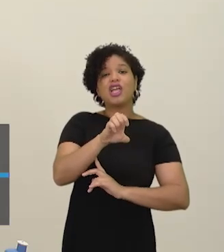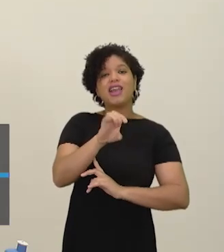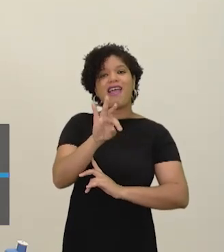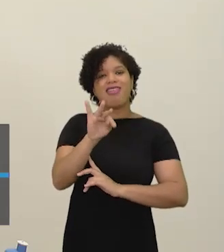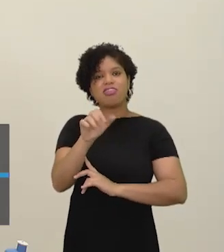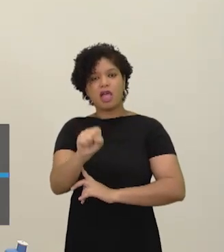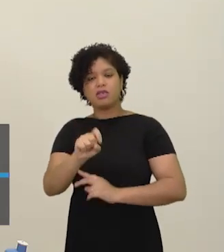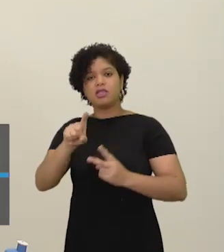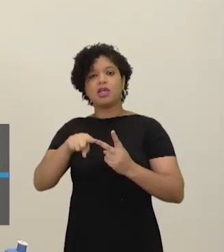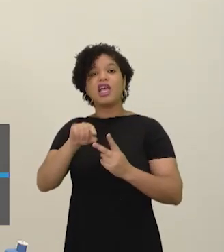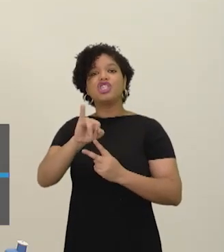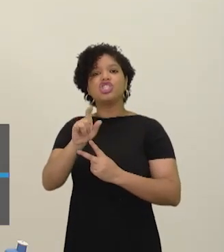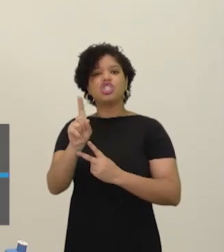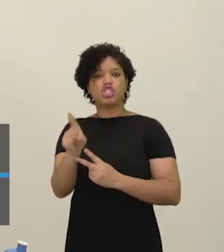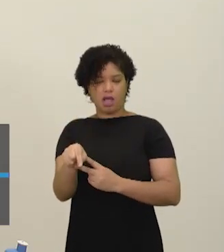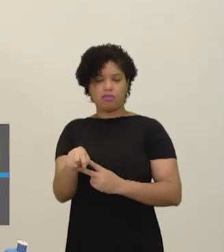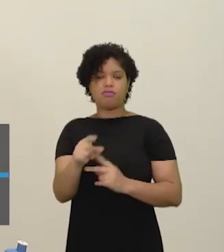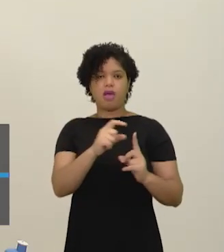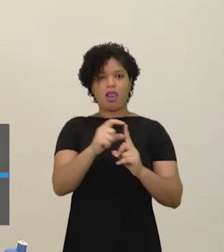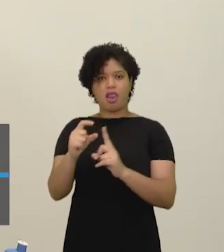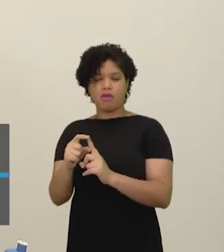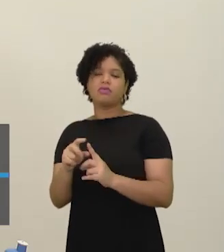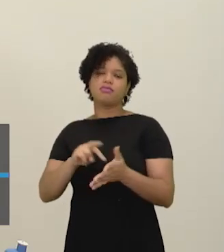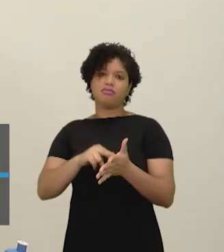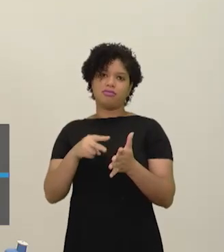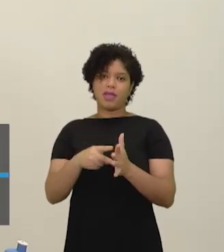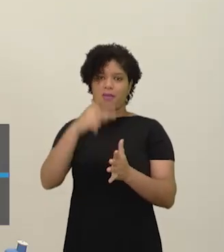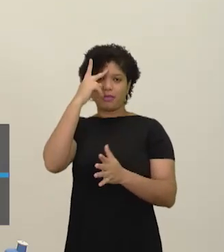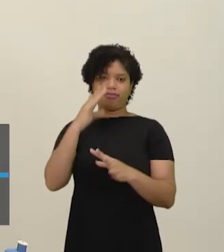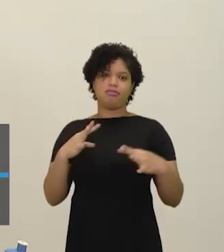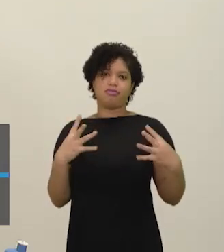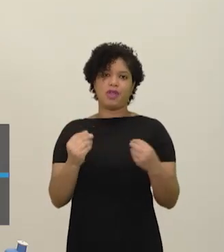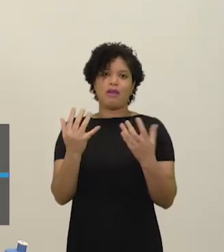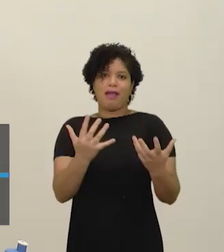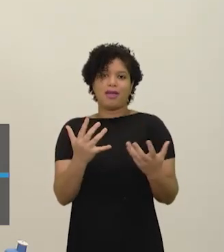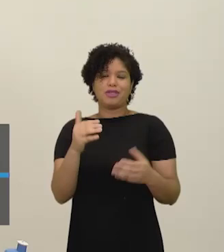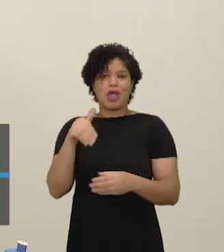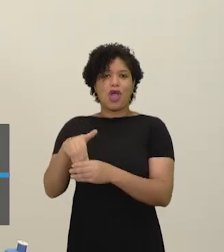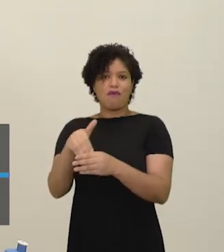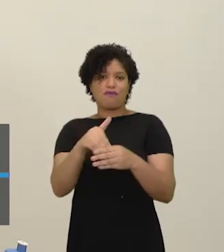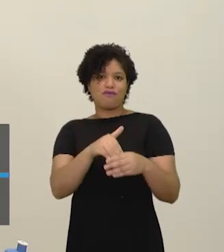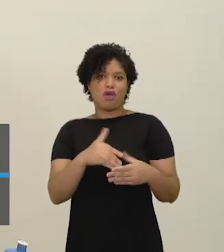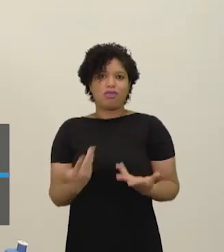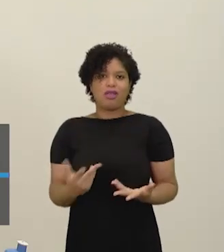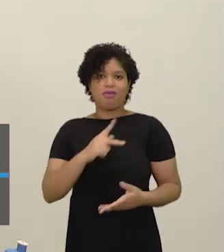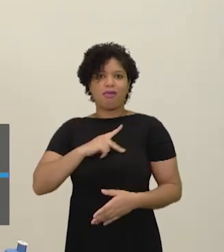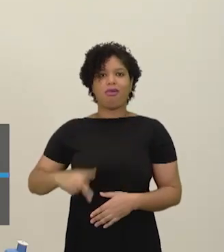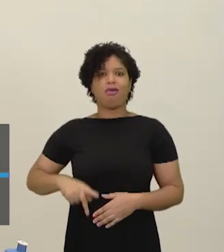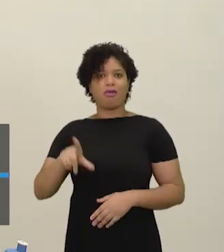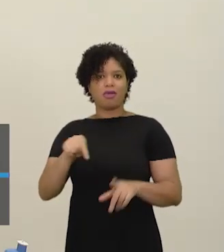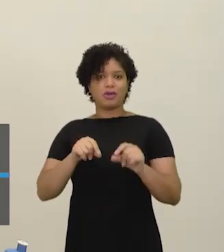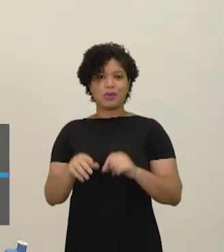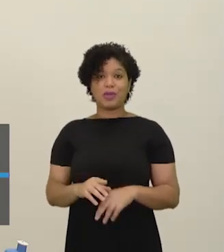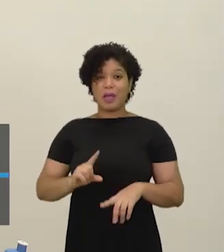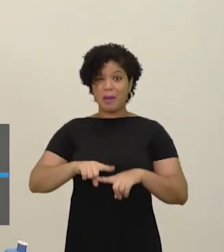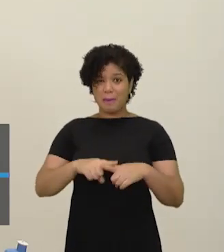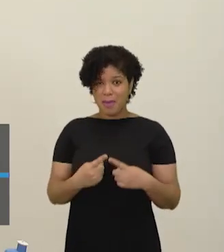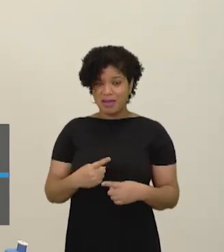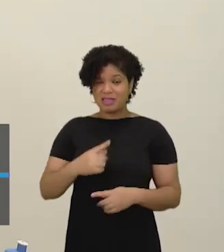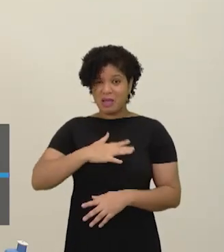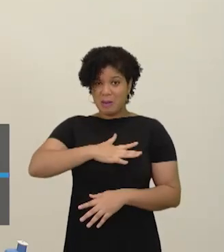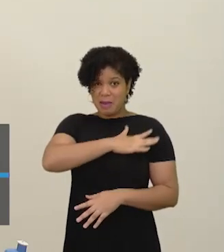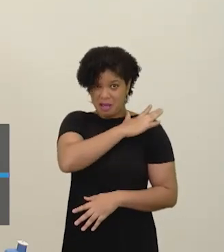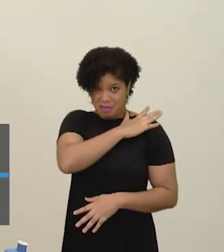Dante de Oliveira, e esse projeto pedia diretas já. Os militares, eles não aceitam,